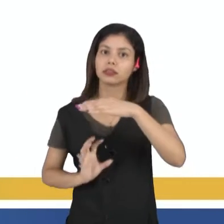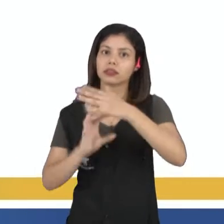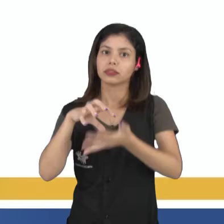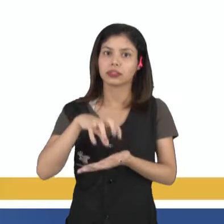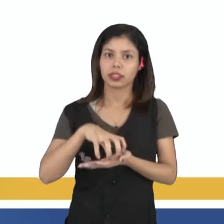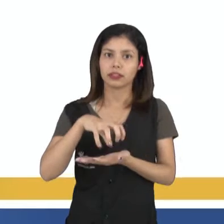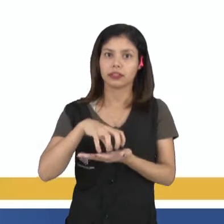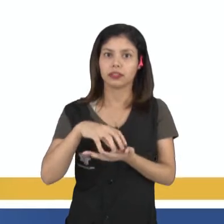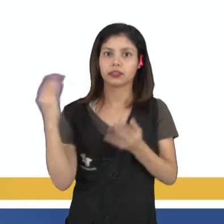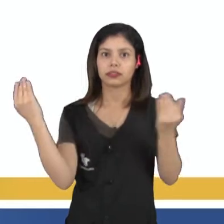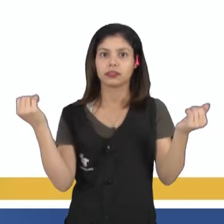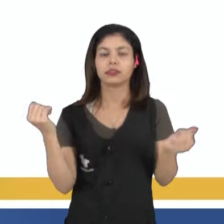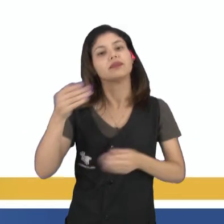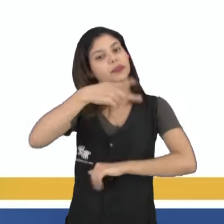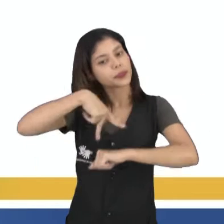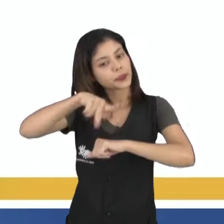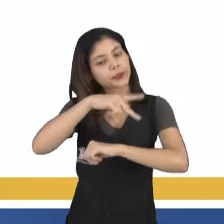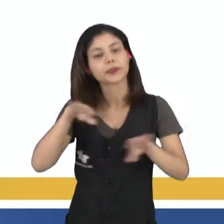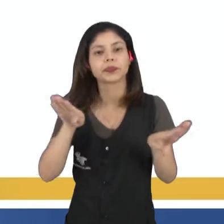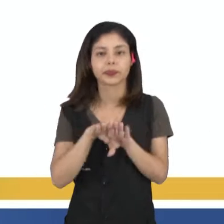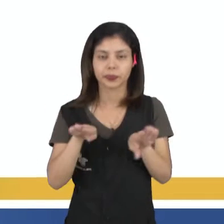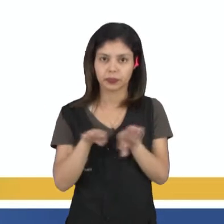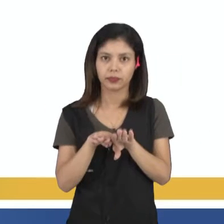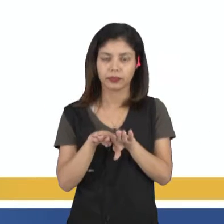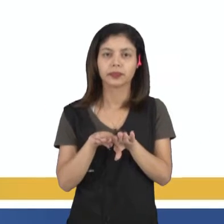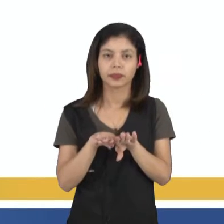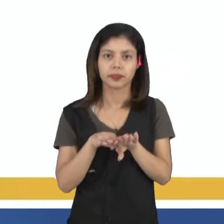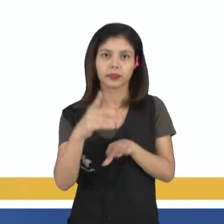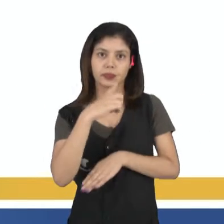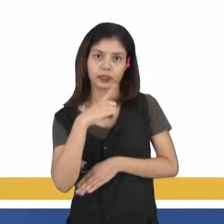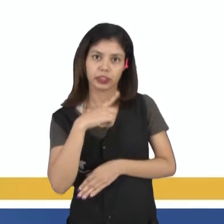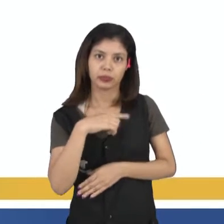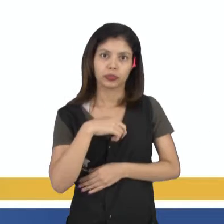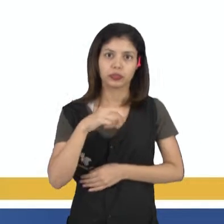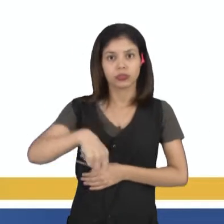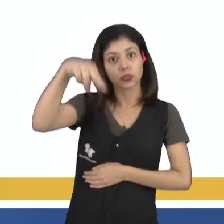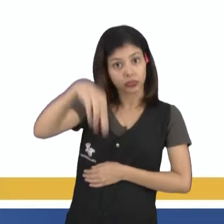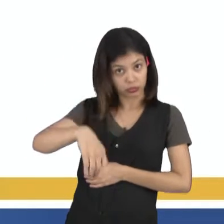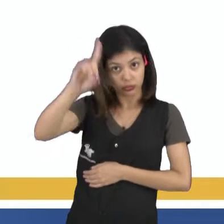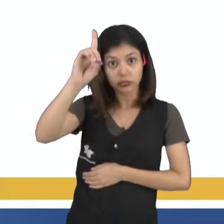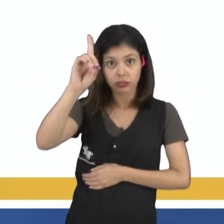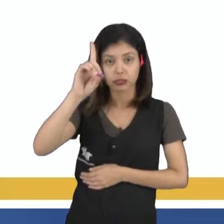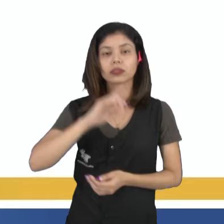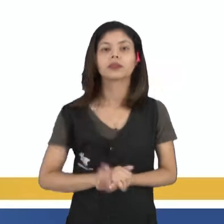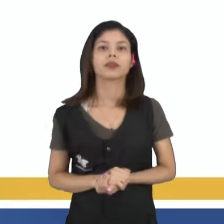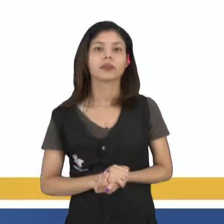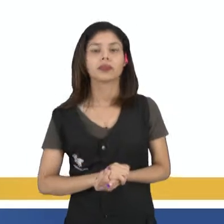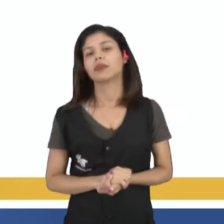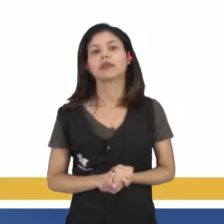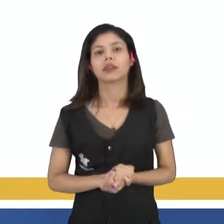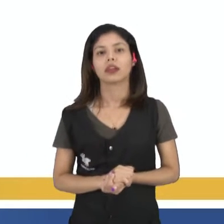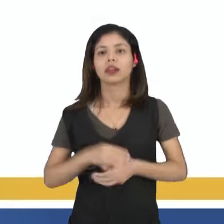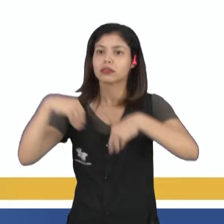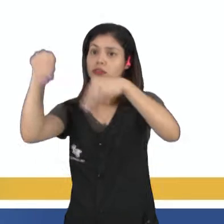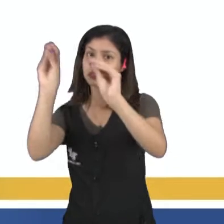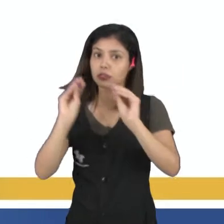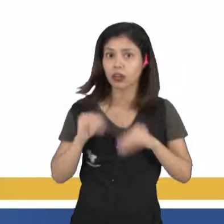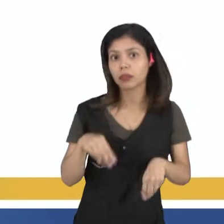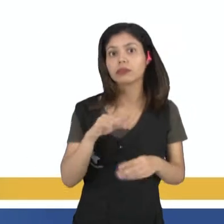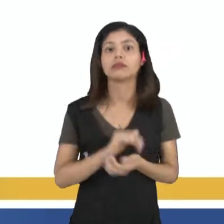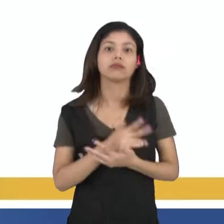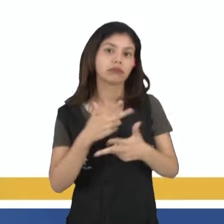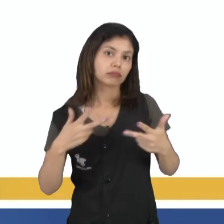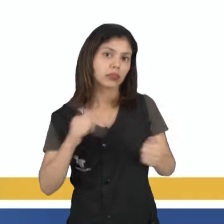econômico do país na que antes nós temos no nordeste Então a gente vai ter esse deslocamento